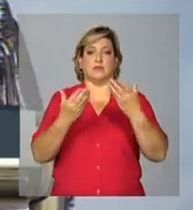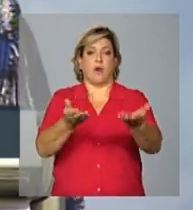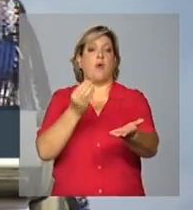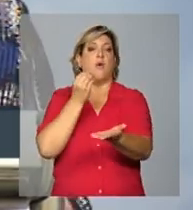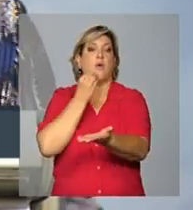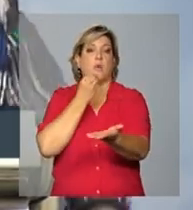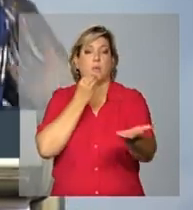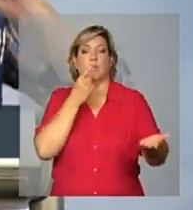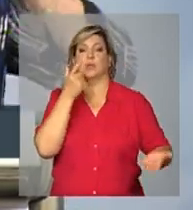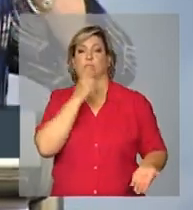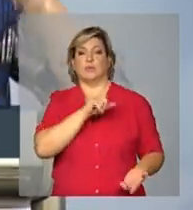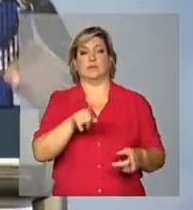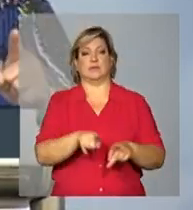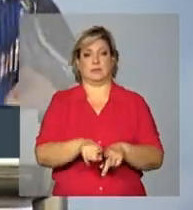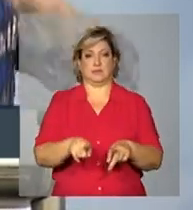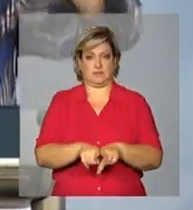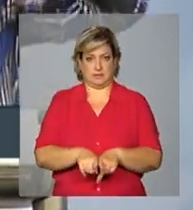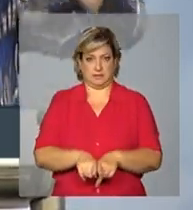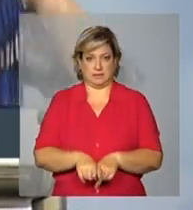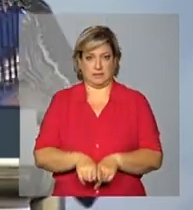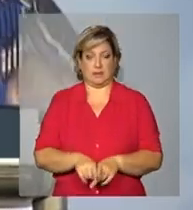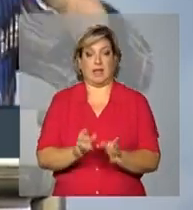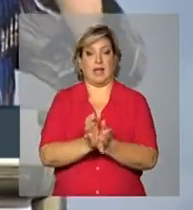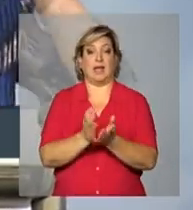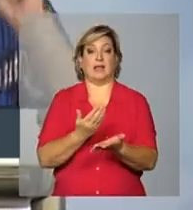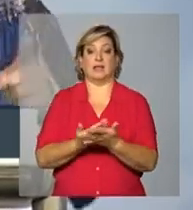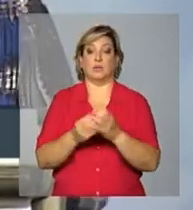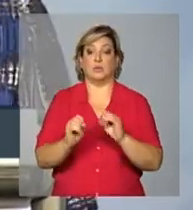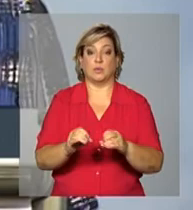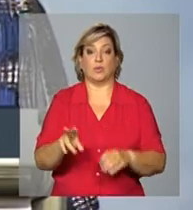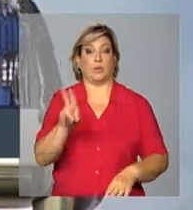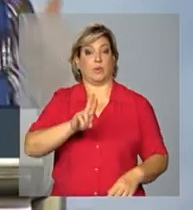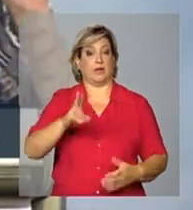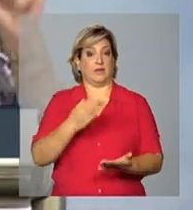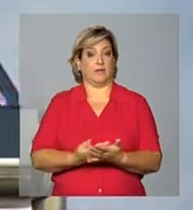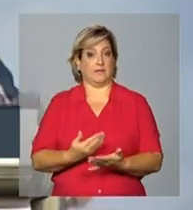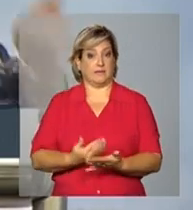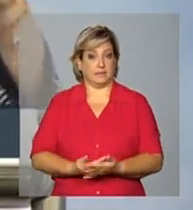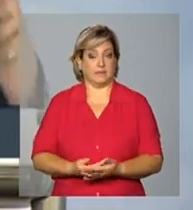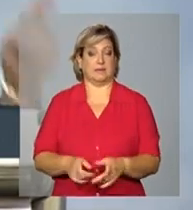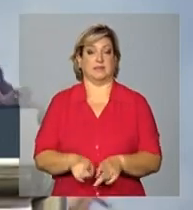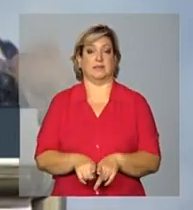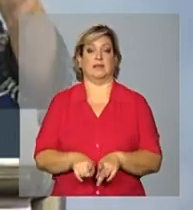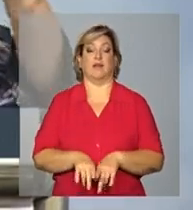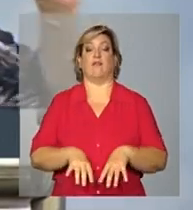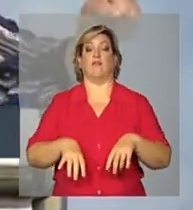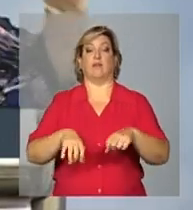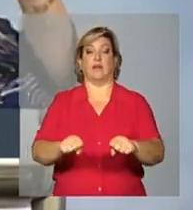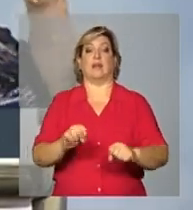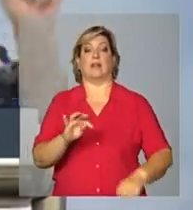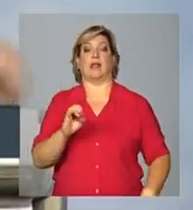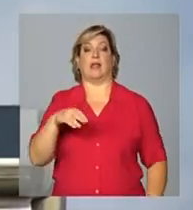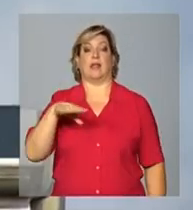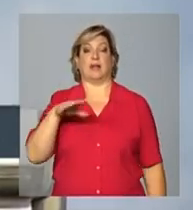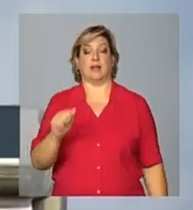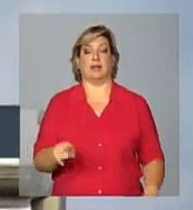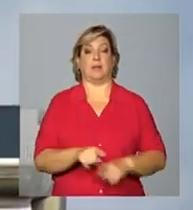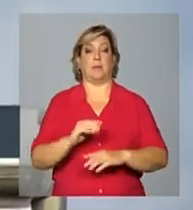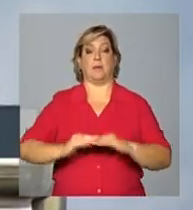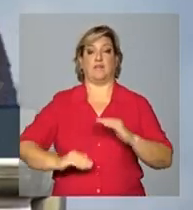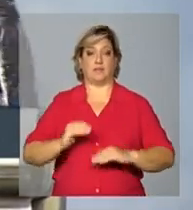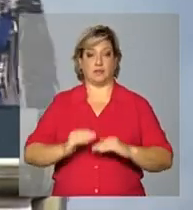As mesmas oportunidades na área da educação universitária, na área da formação técnica e